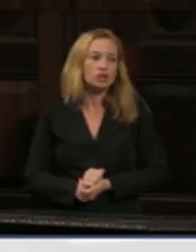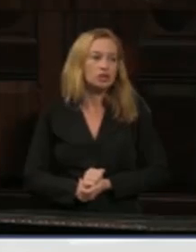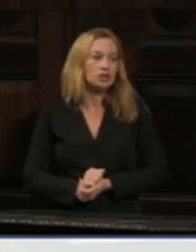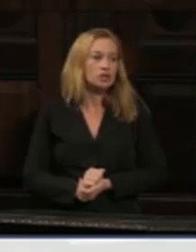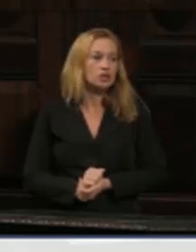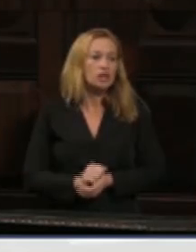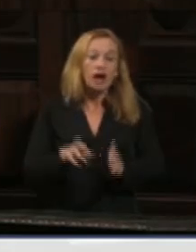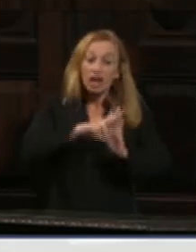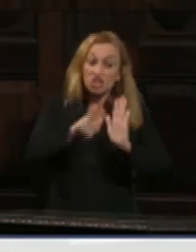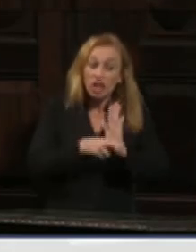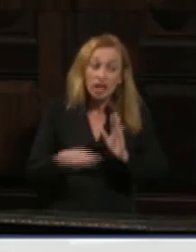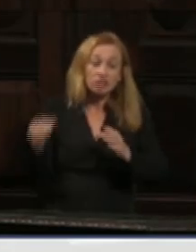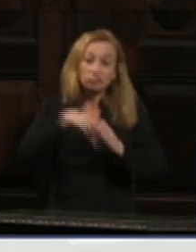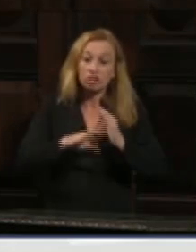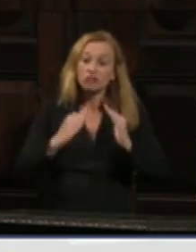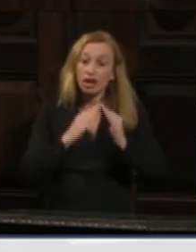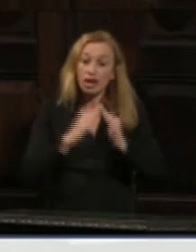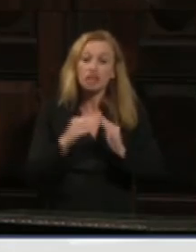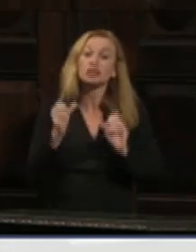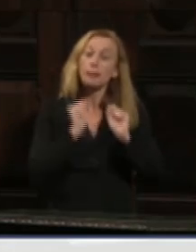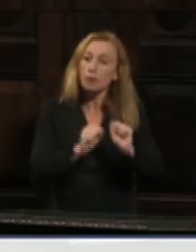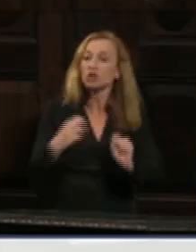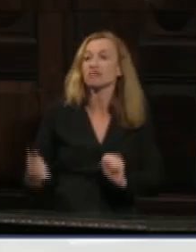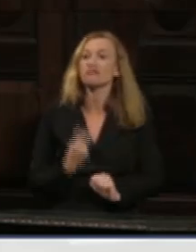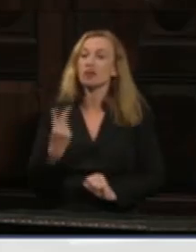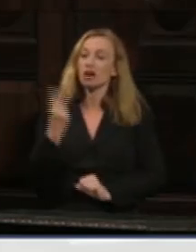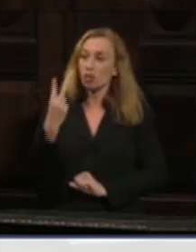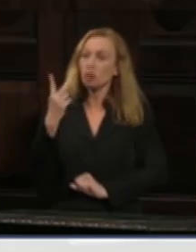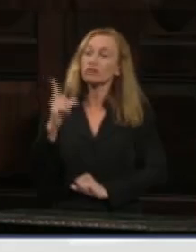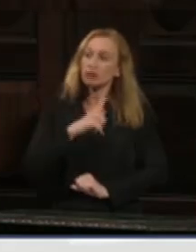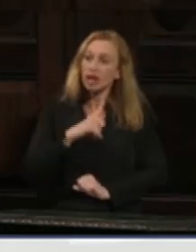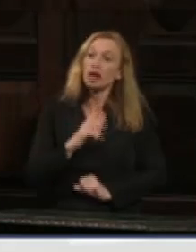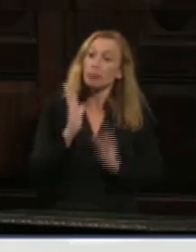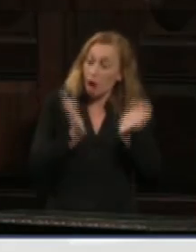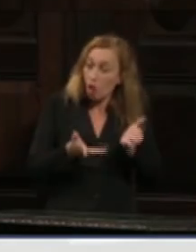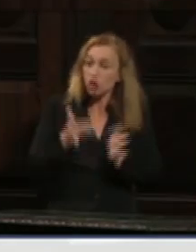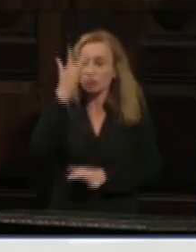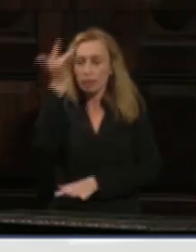regimental que possa valer para hoje e para amanhã. Muito obrigado, senhor.